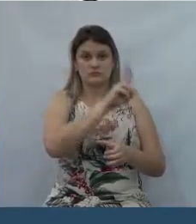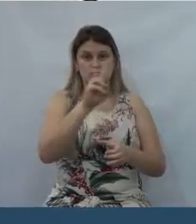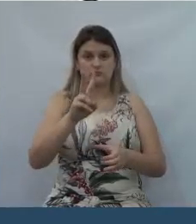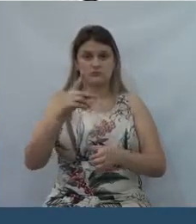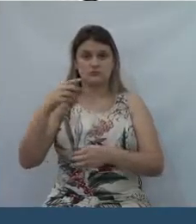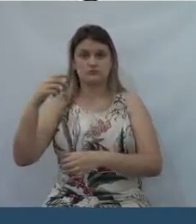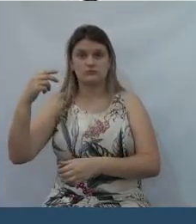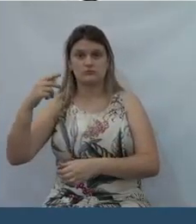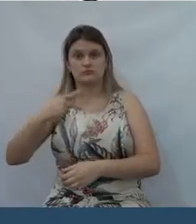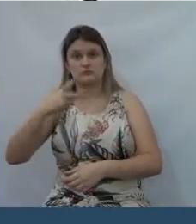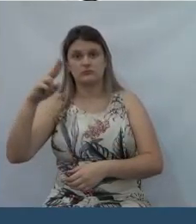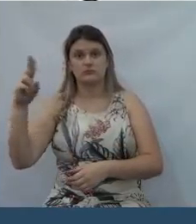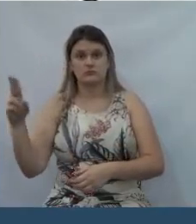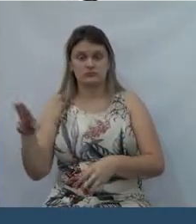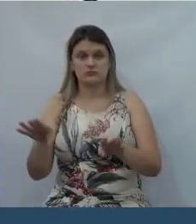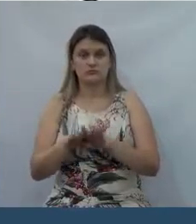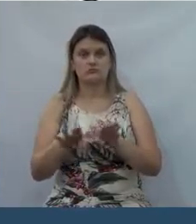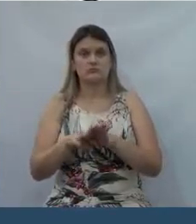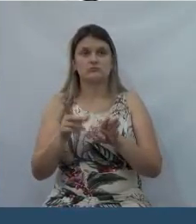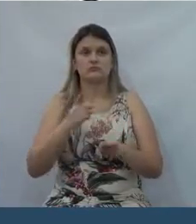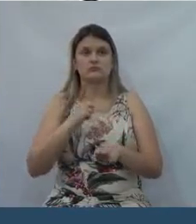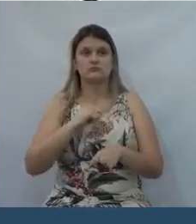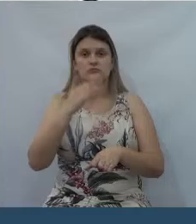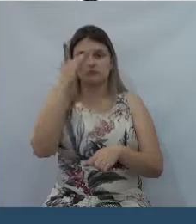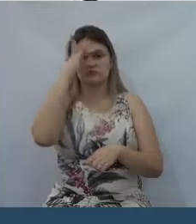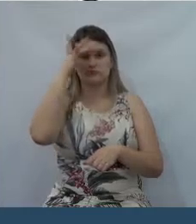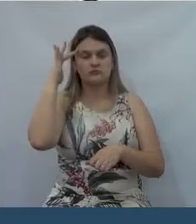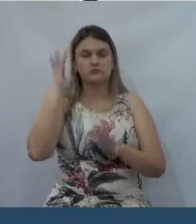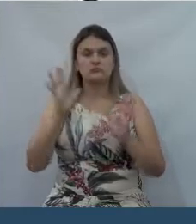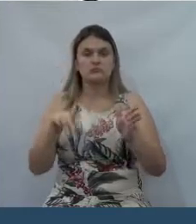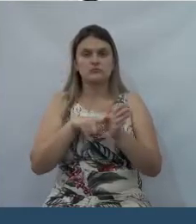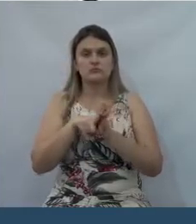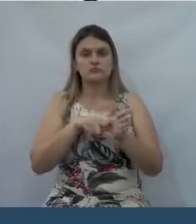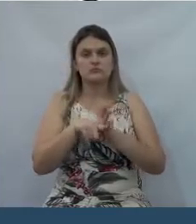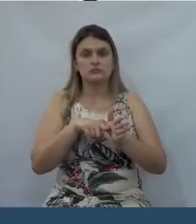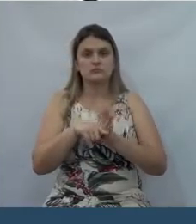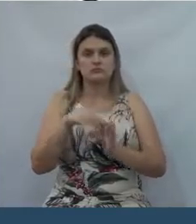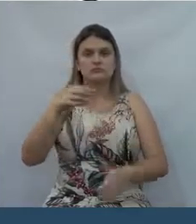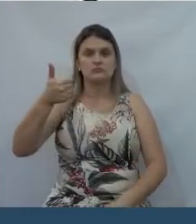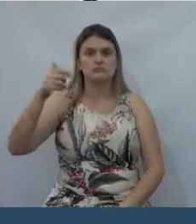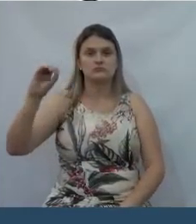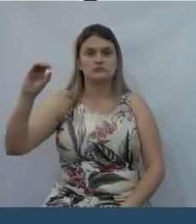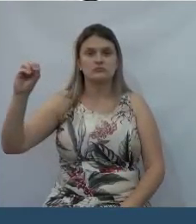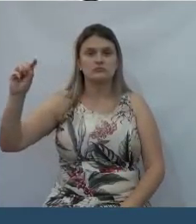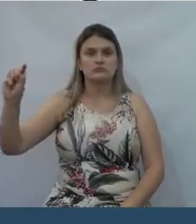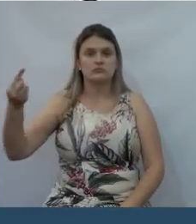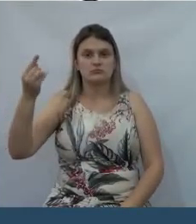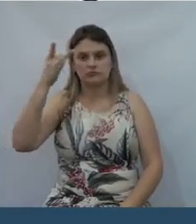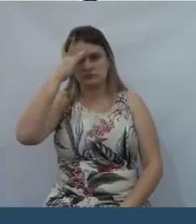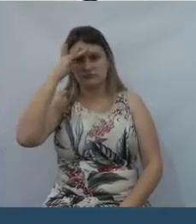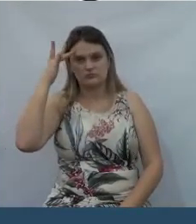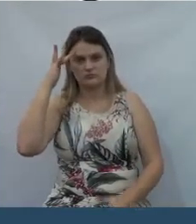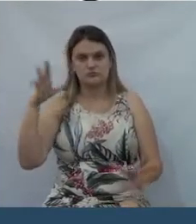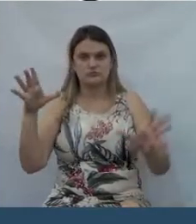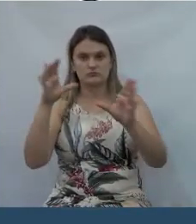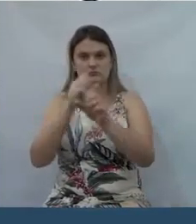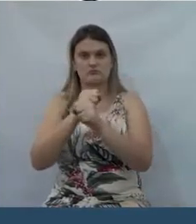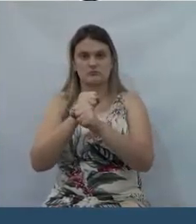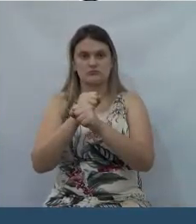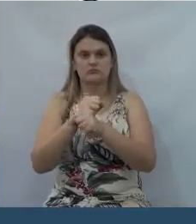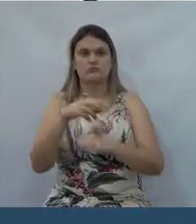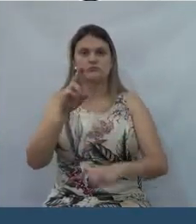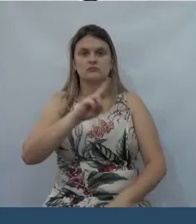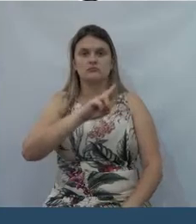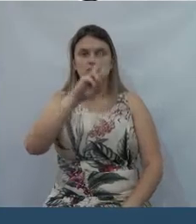quase aproximadamente na atualização do censo do IBGE, quase 100 mil habitantes, os 2 municípios. União